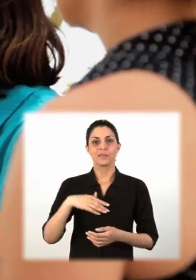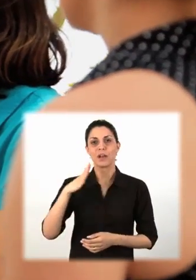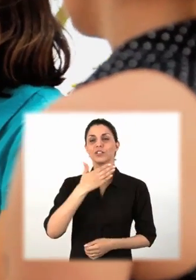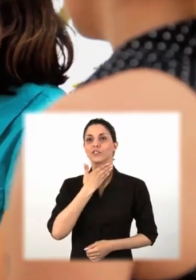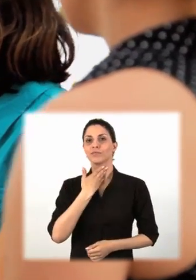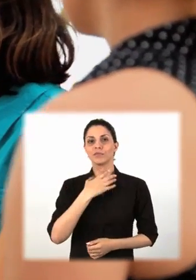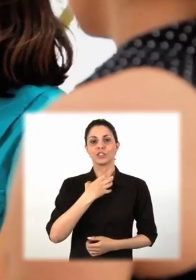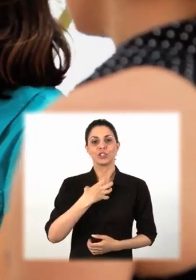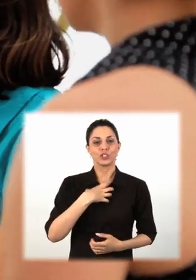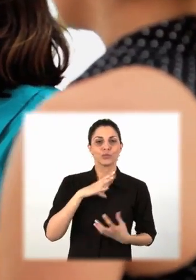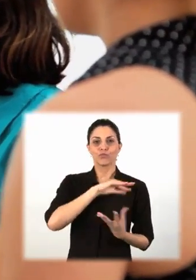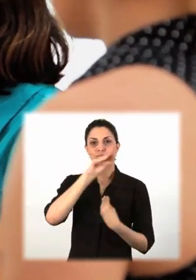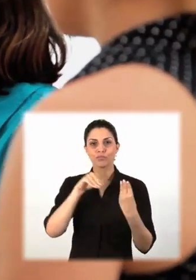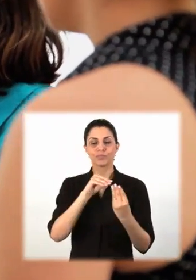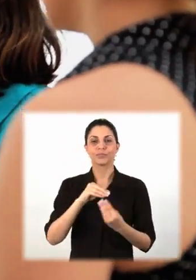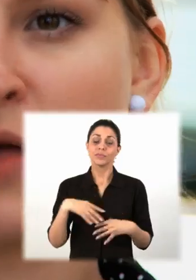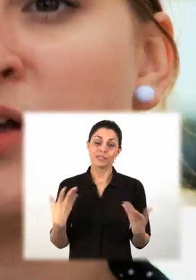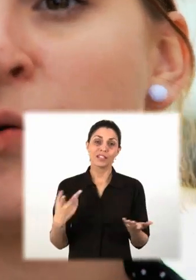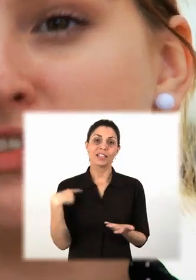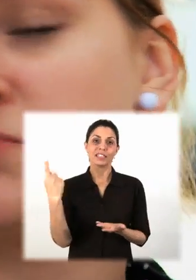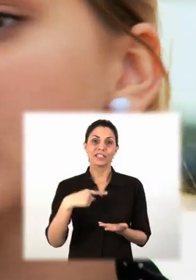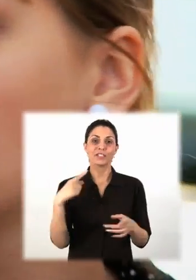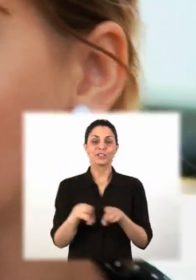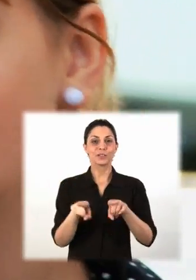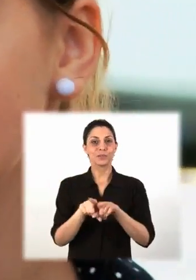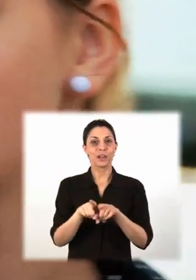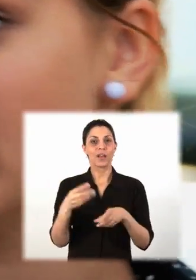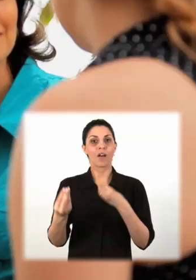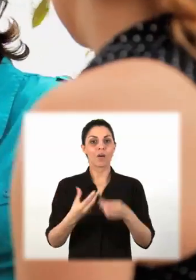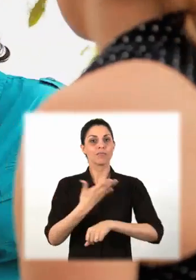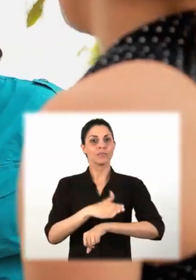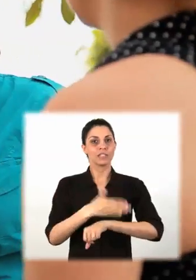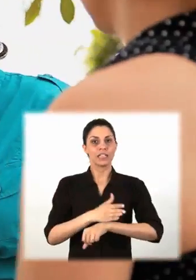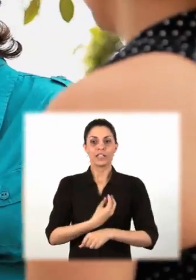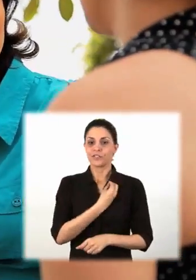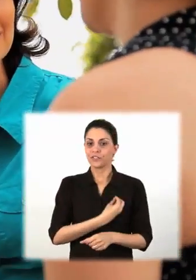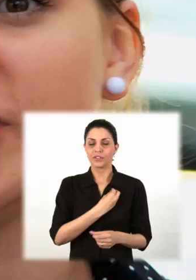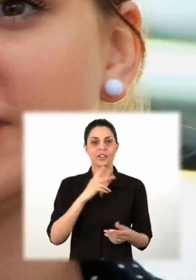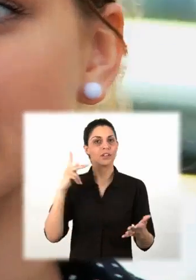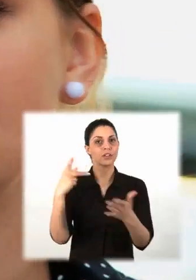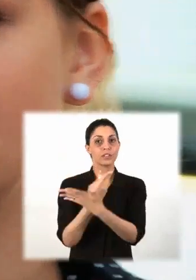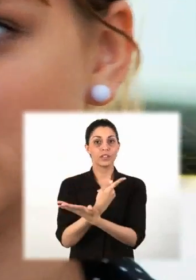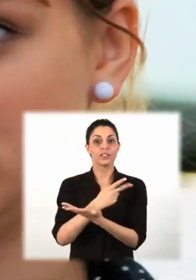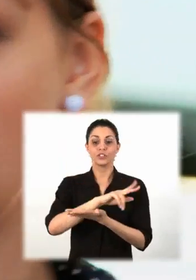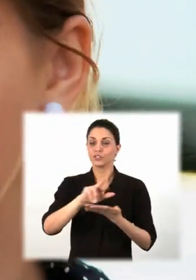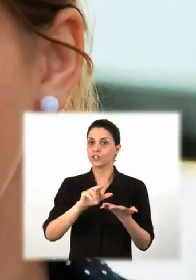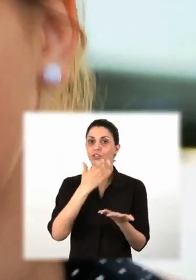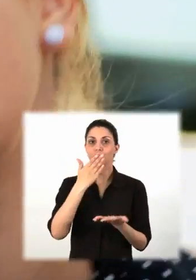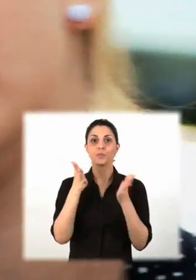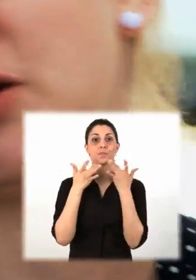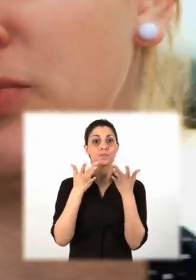emoção, essa entonação, esse sentimento. É bem como a gente brincou lá na cozinha também, né? Com Não as é? situações, né? E os